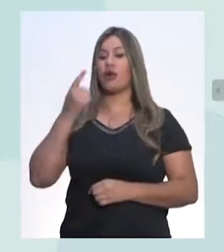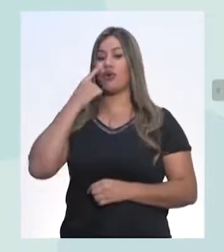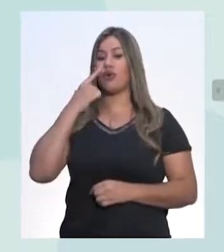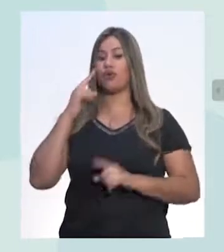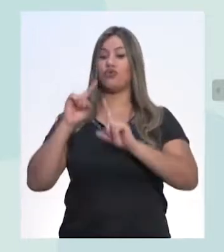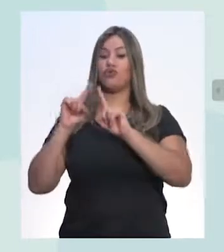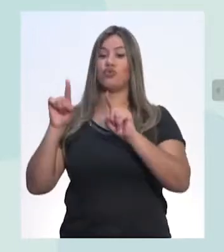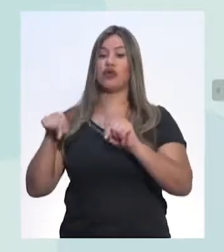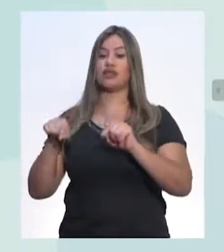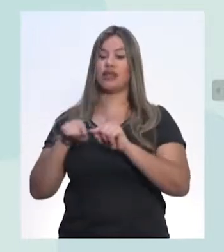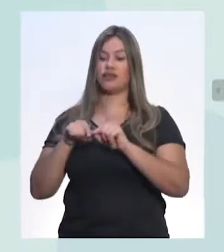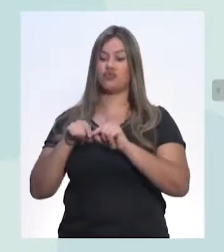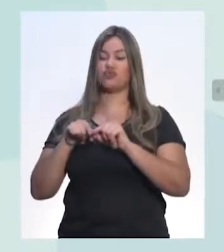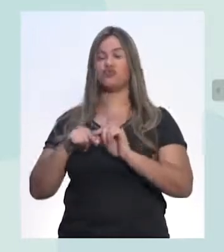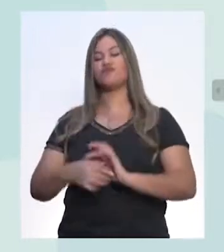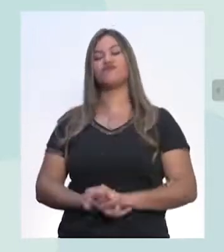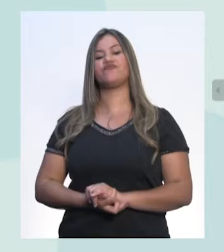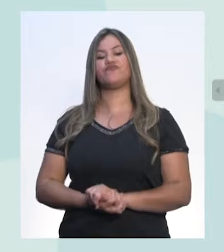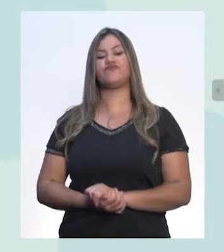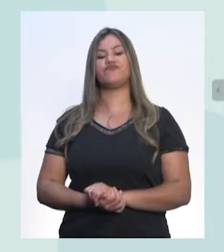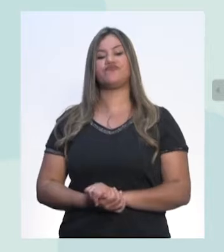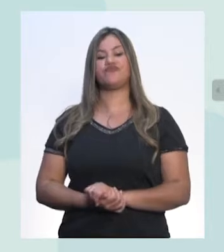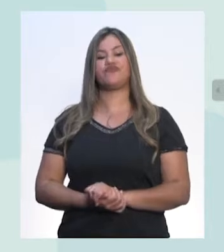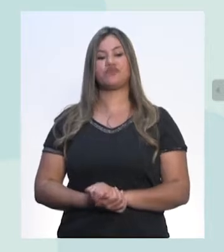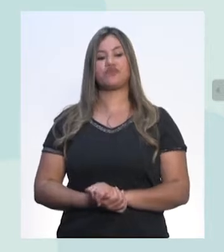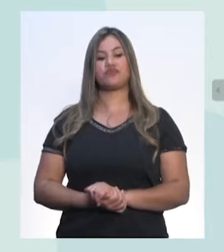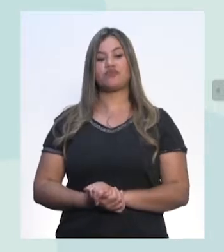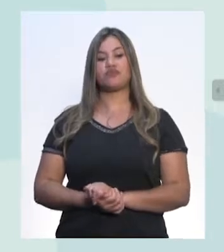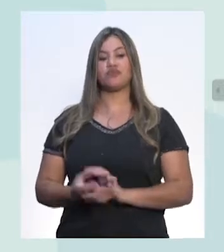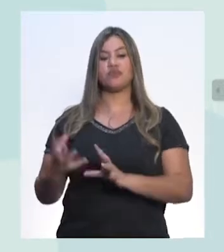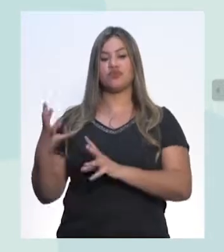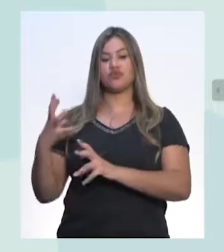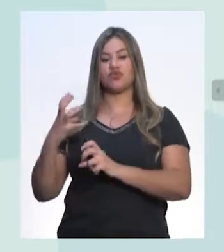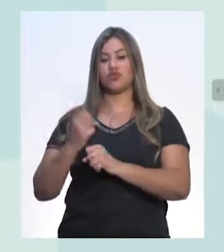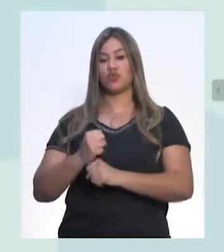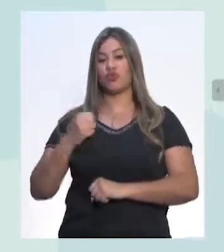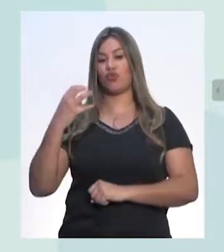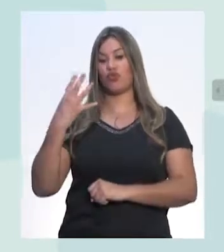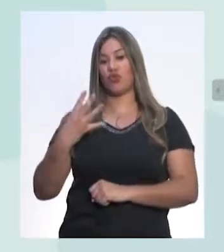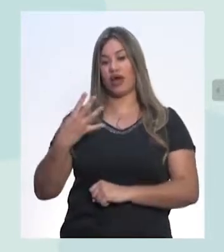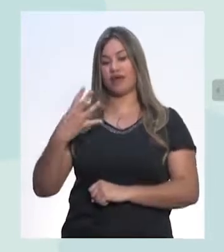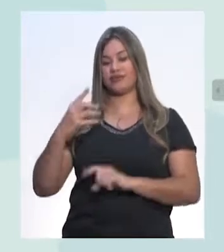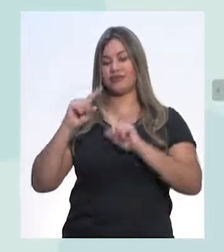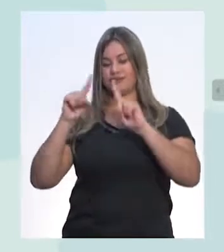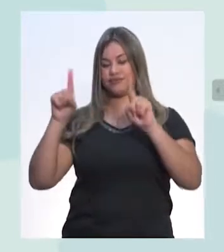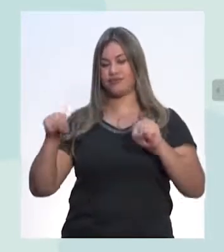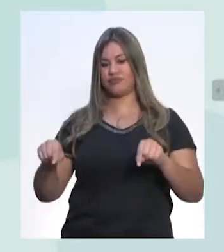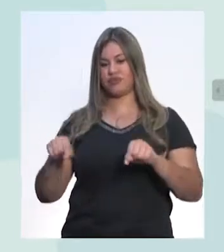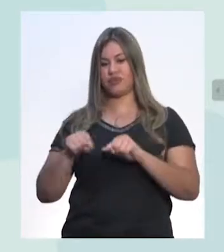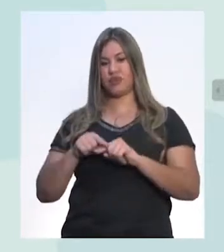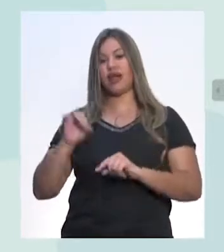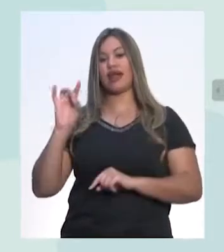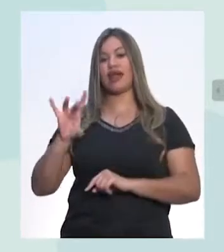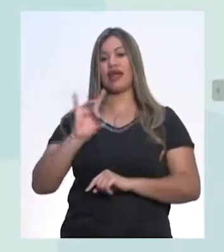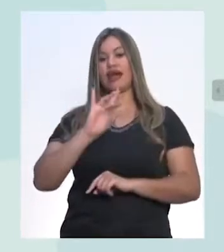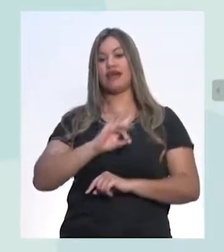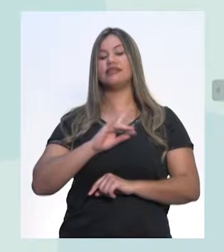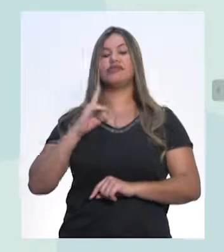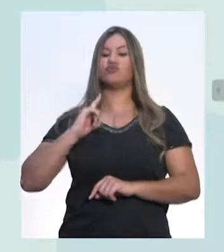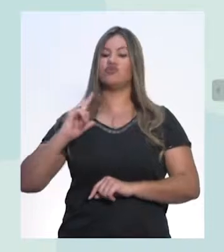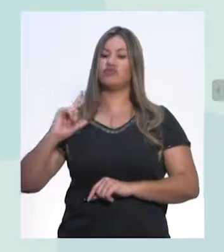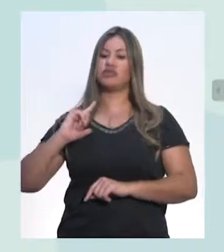quadrado. Se eu somar, eu estou somando 4 lados, onde cada lado